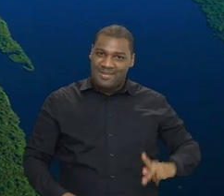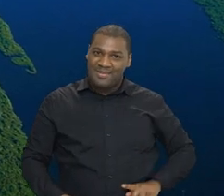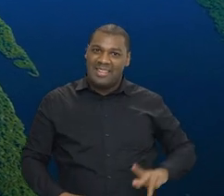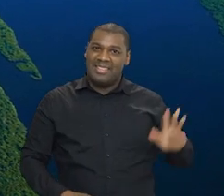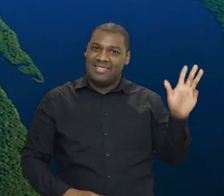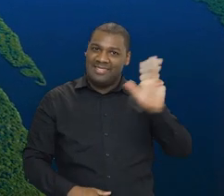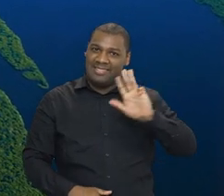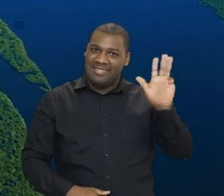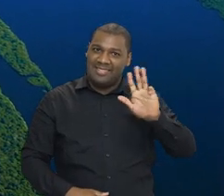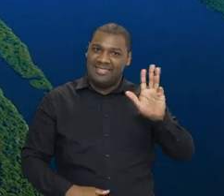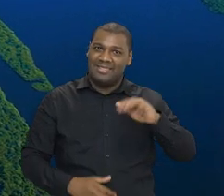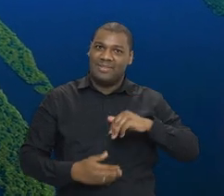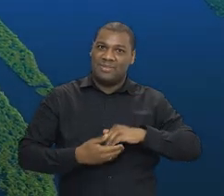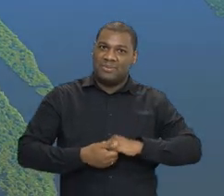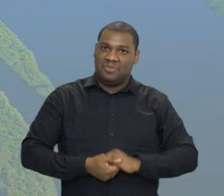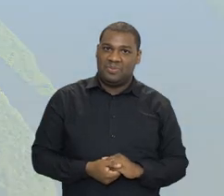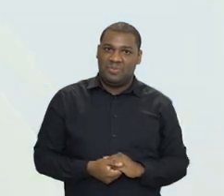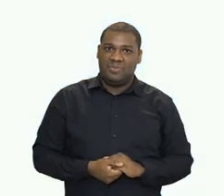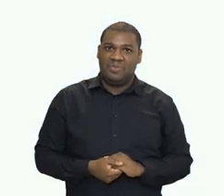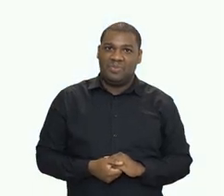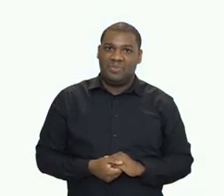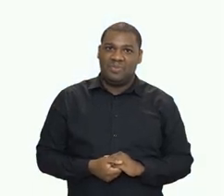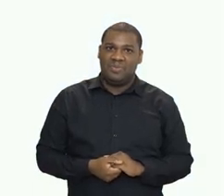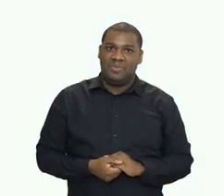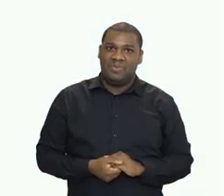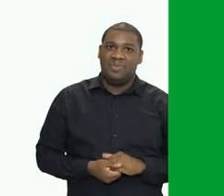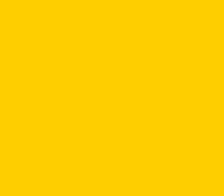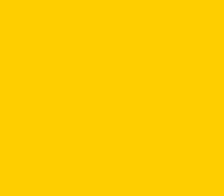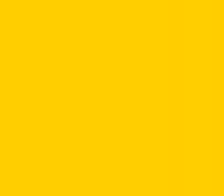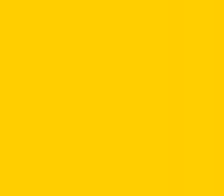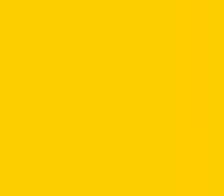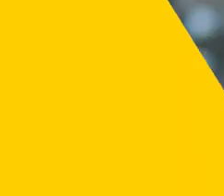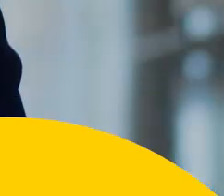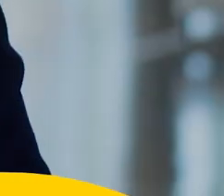Luiz Inácio Lula da Silva.